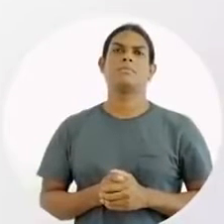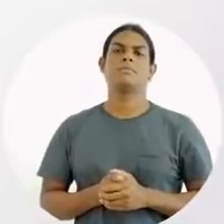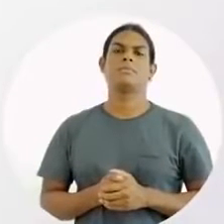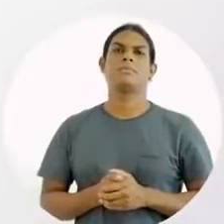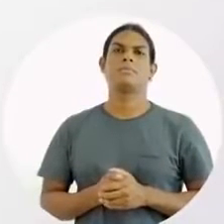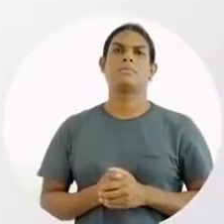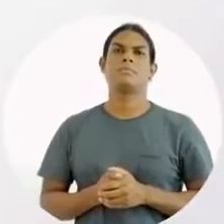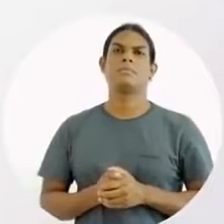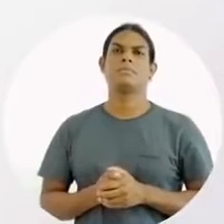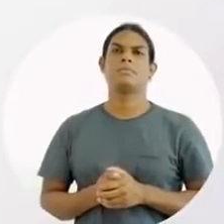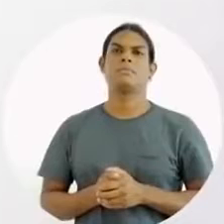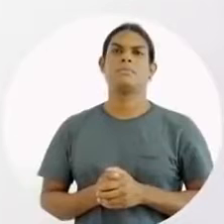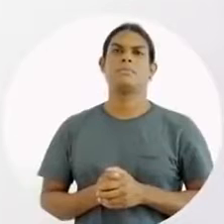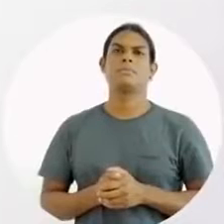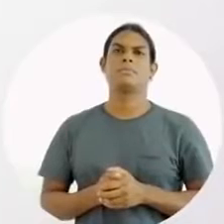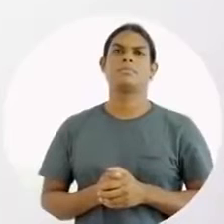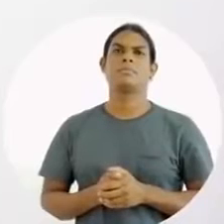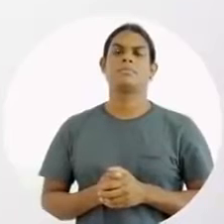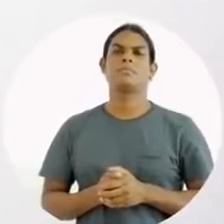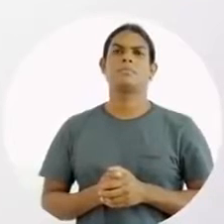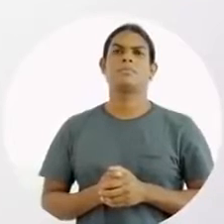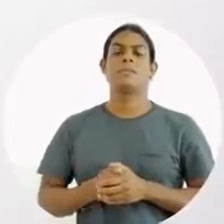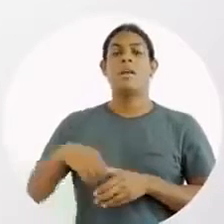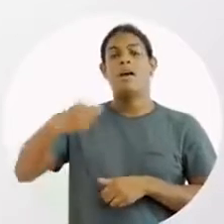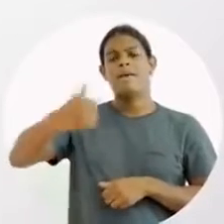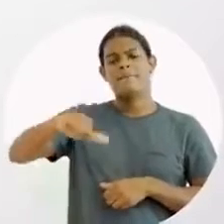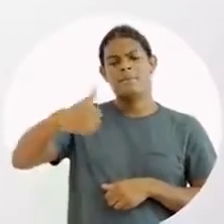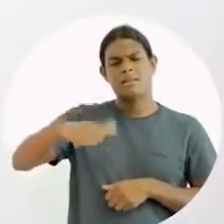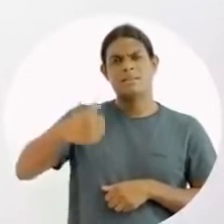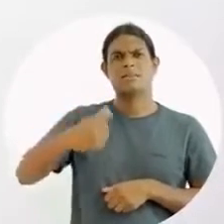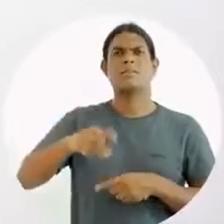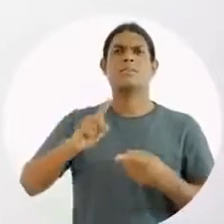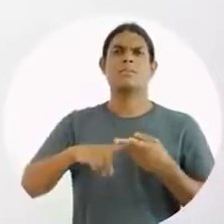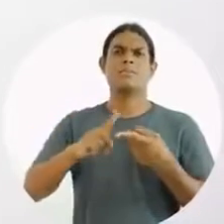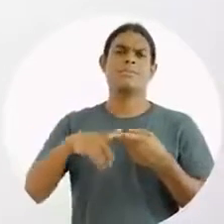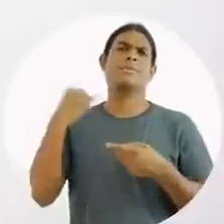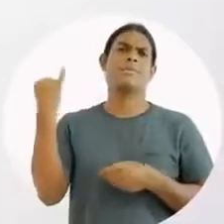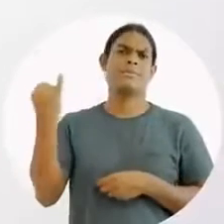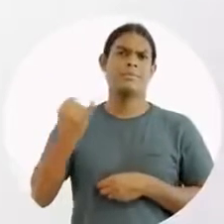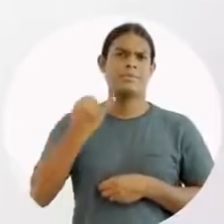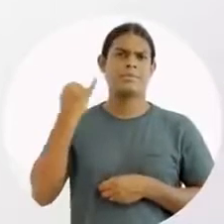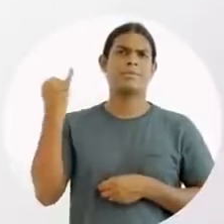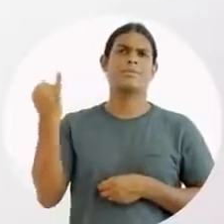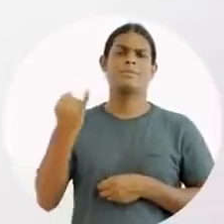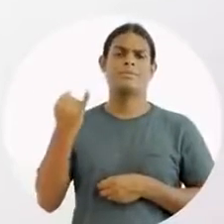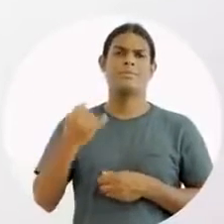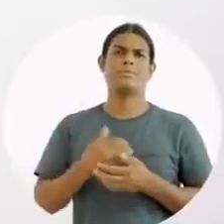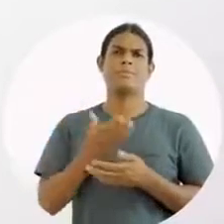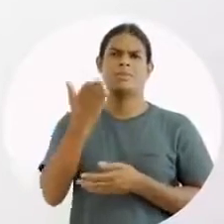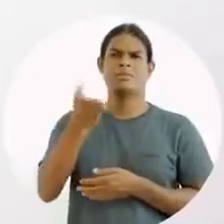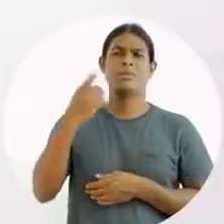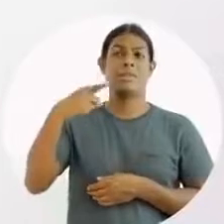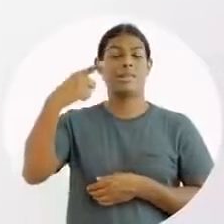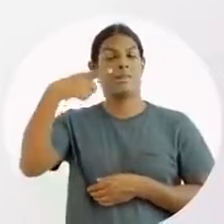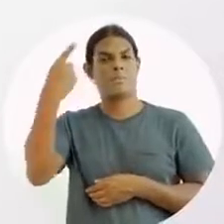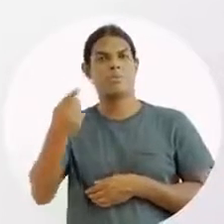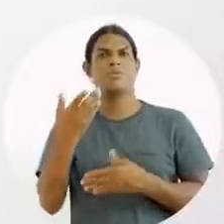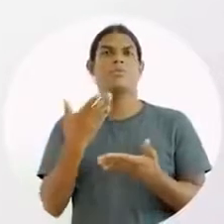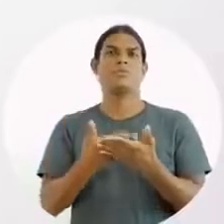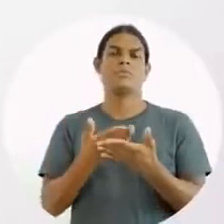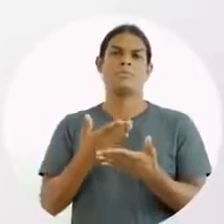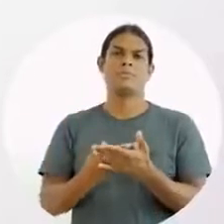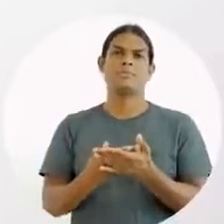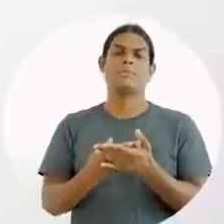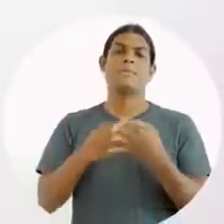instrumento na área de recursos humanos, que seria a avaliação de desempenho, que vocês, no decorrer desse curso, vocês irão estudar. E o quarto